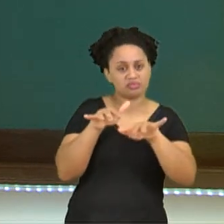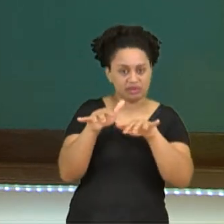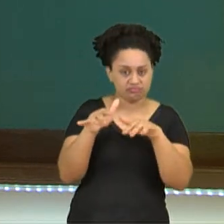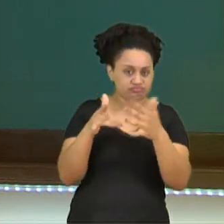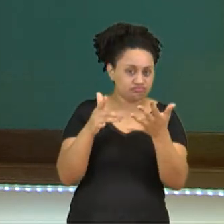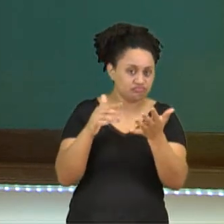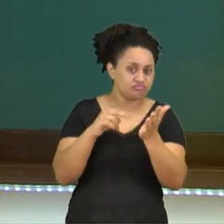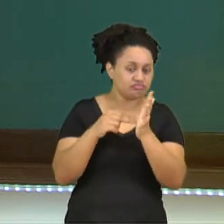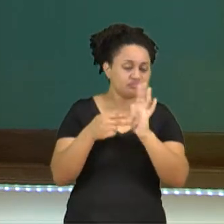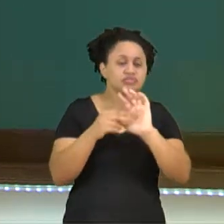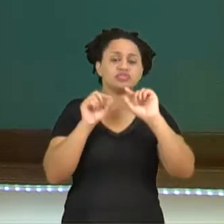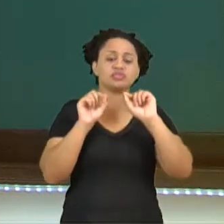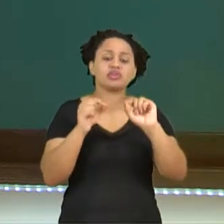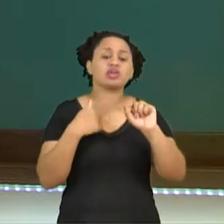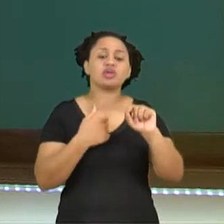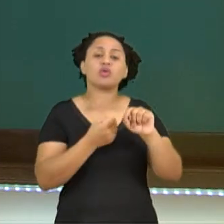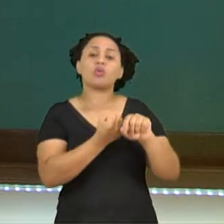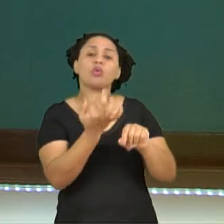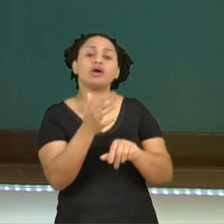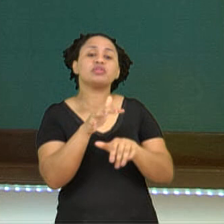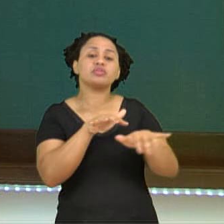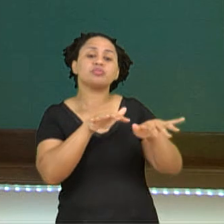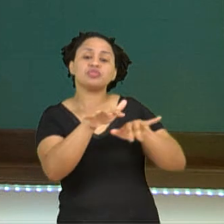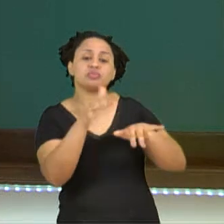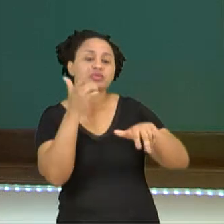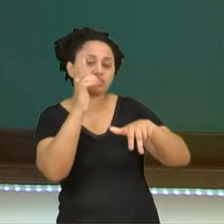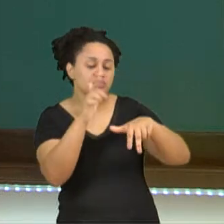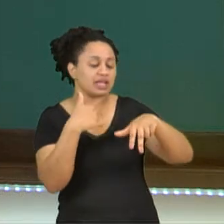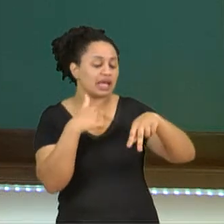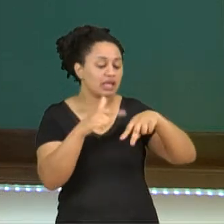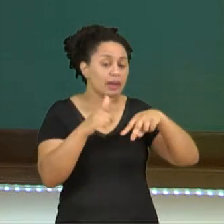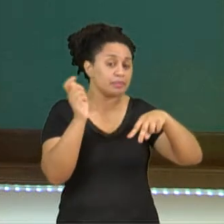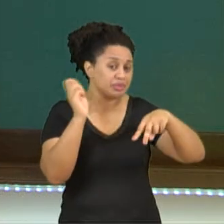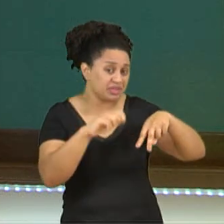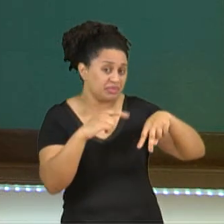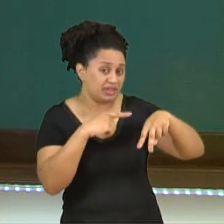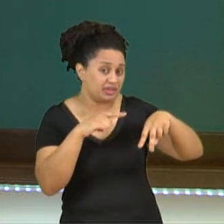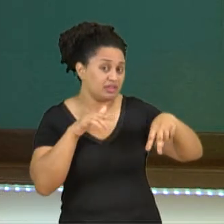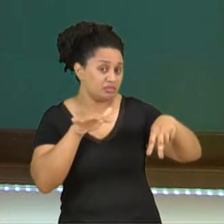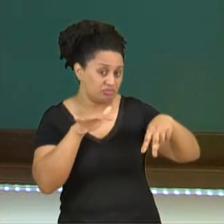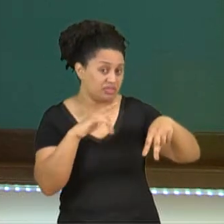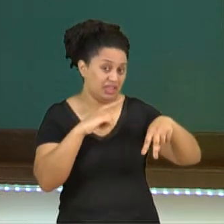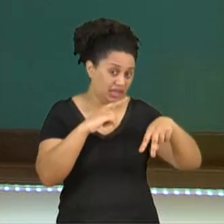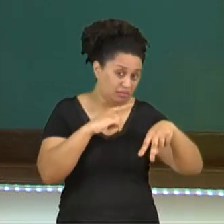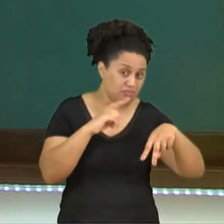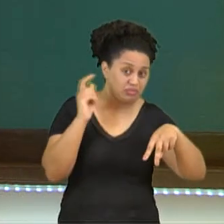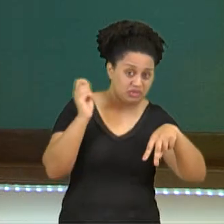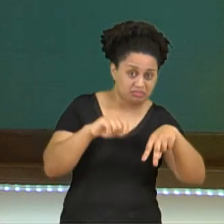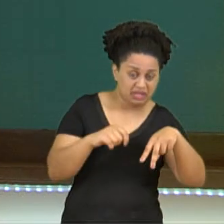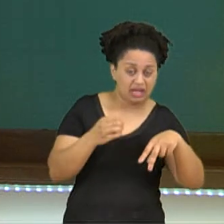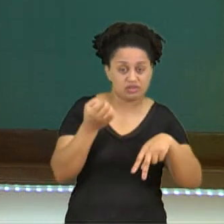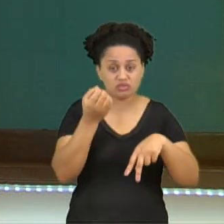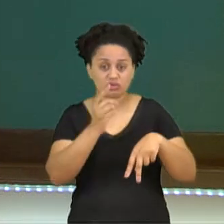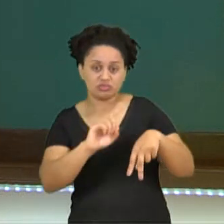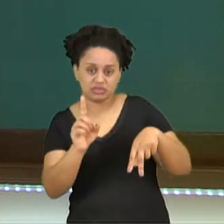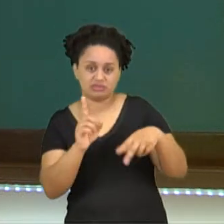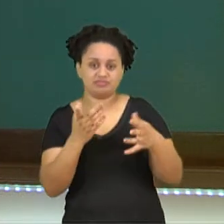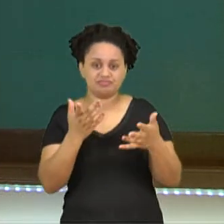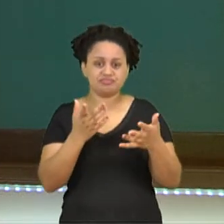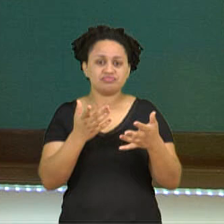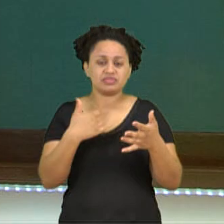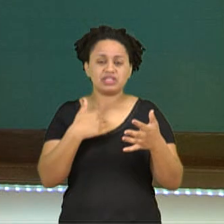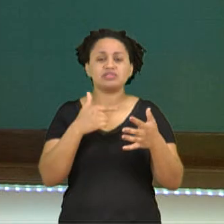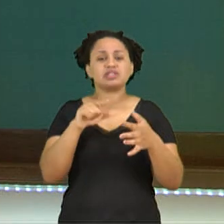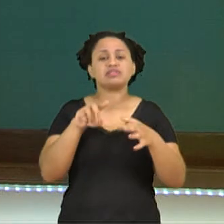É um movimento dele. Qual é a impossibilidade que ele tem, tá? Isso que é.